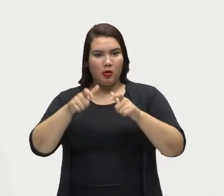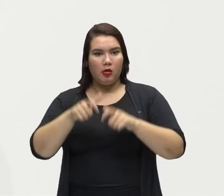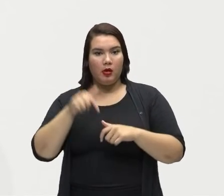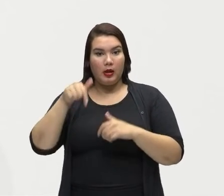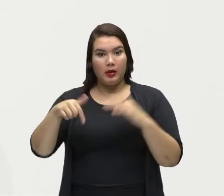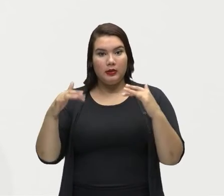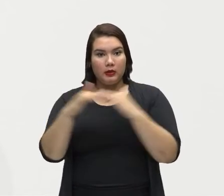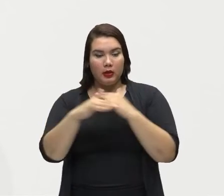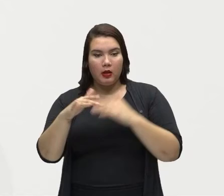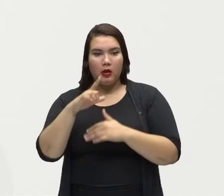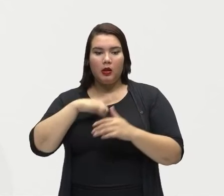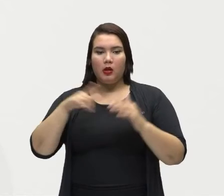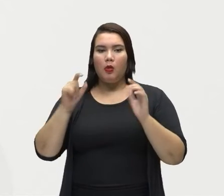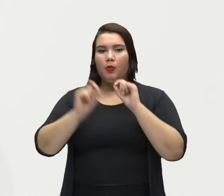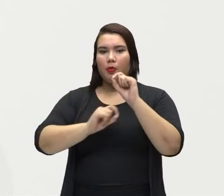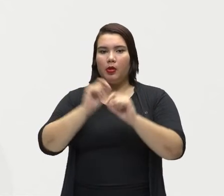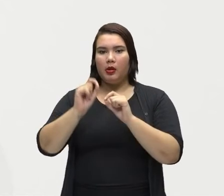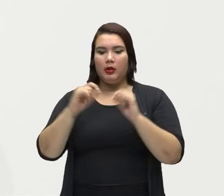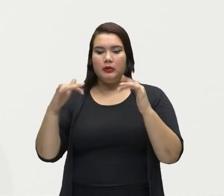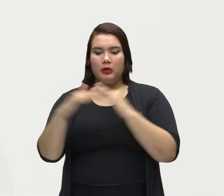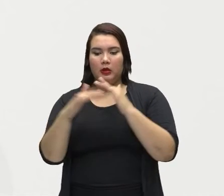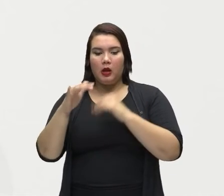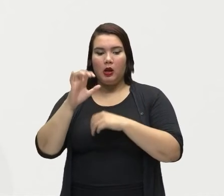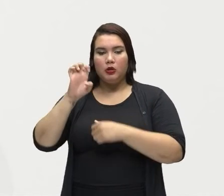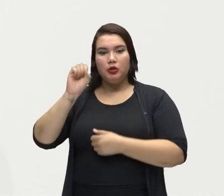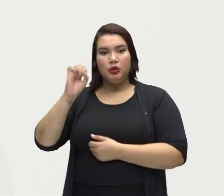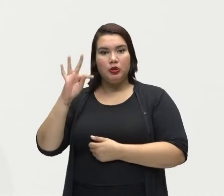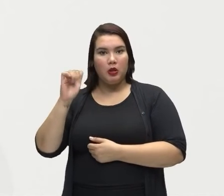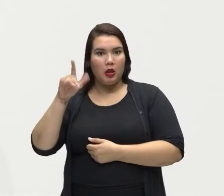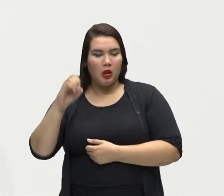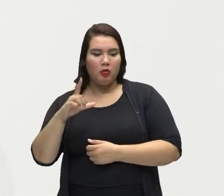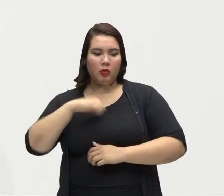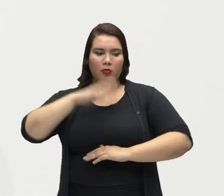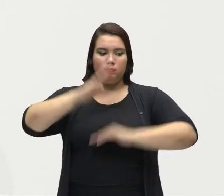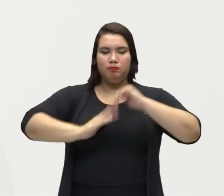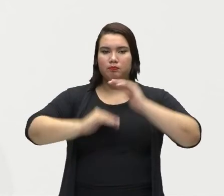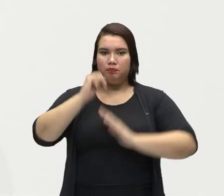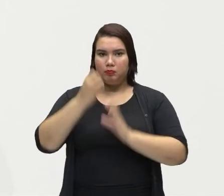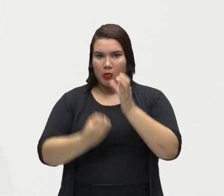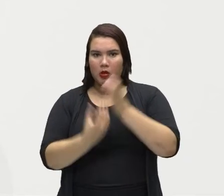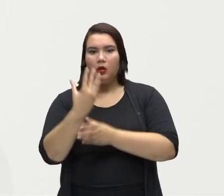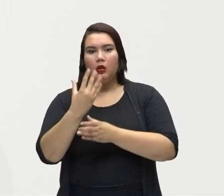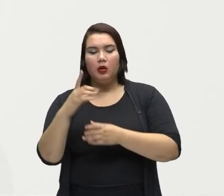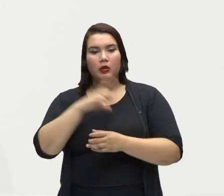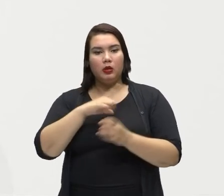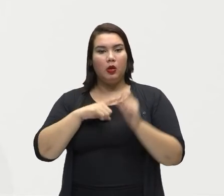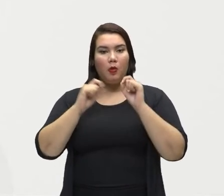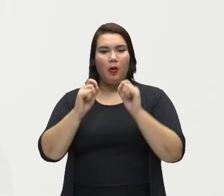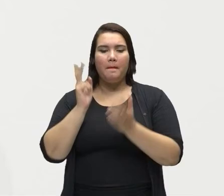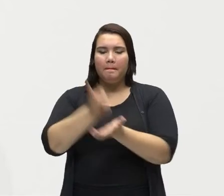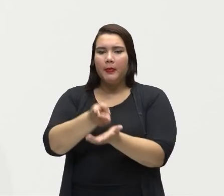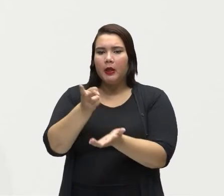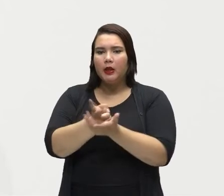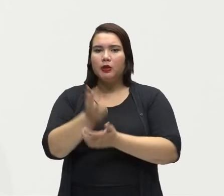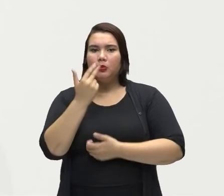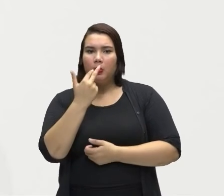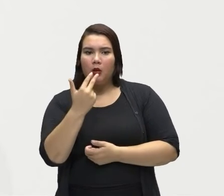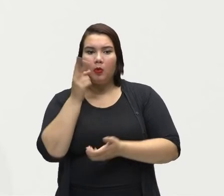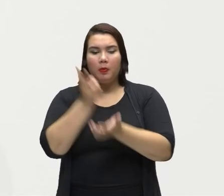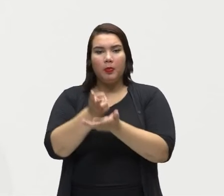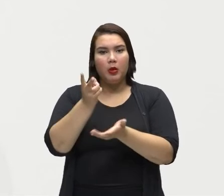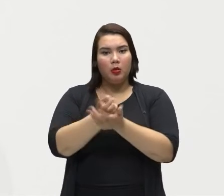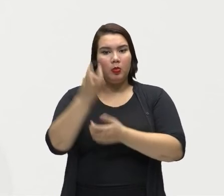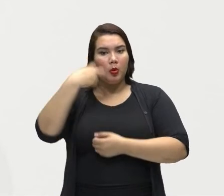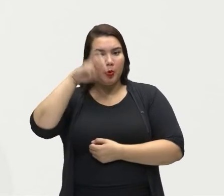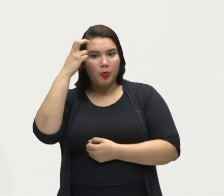eram cidades-estados que tinham uma independência, apesar de terem a mesma língua, a mesma cultura,